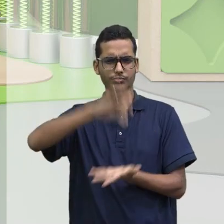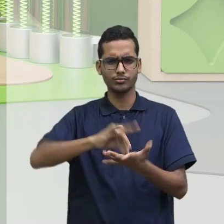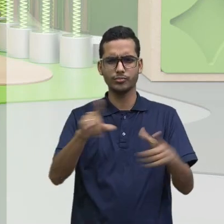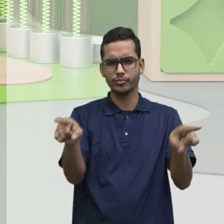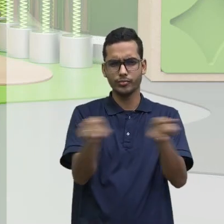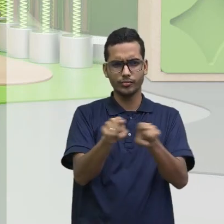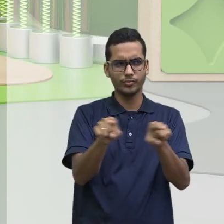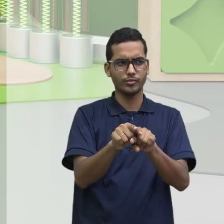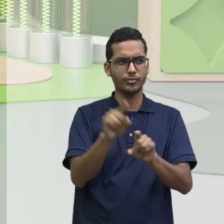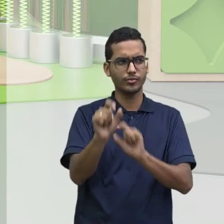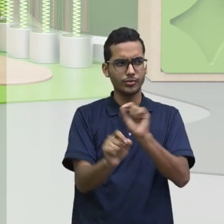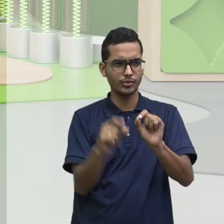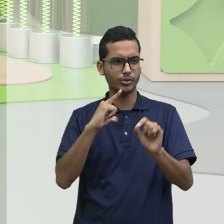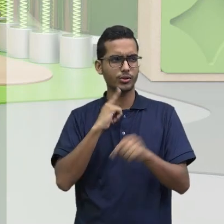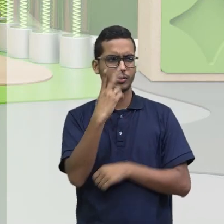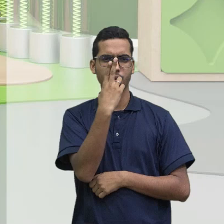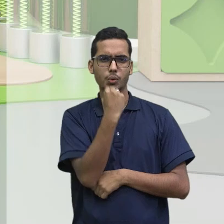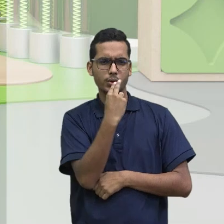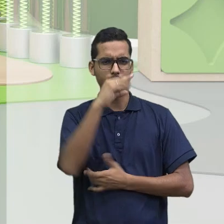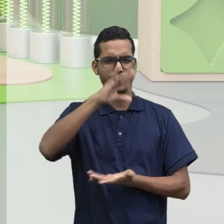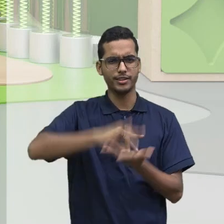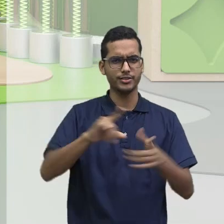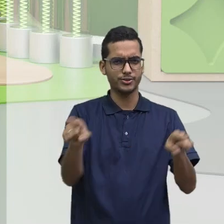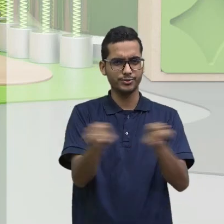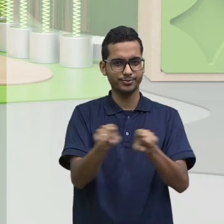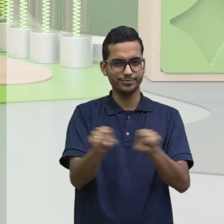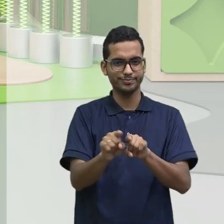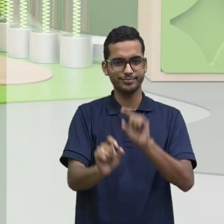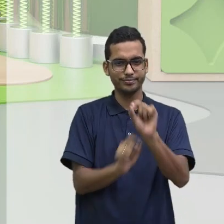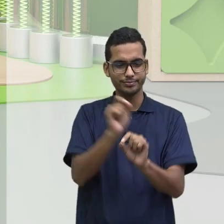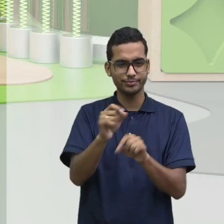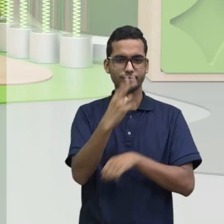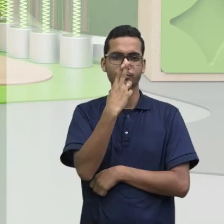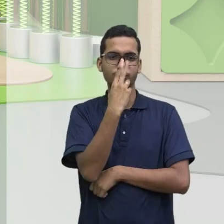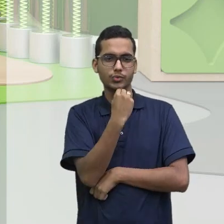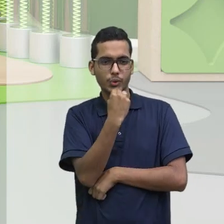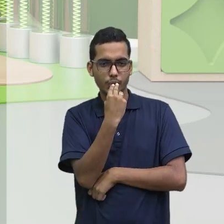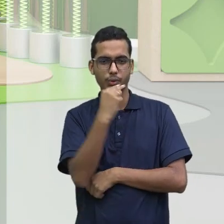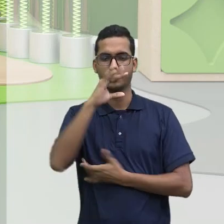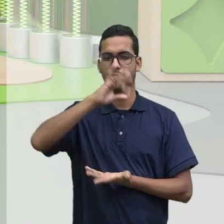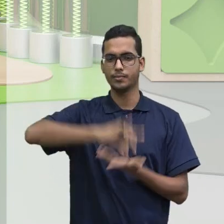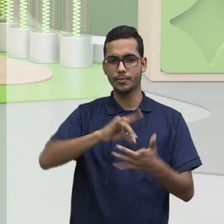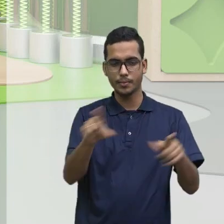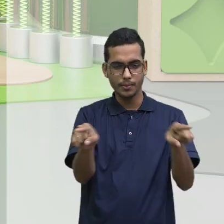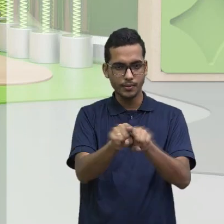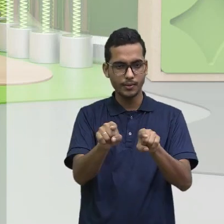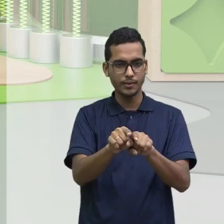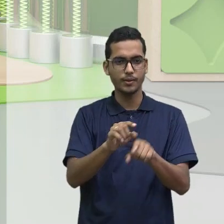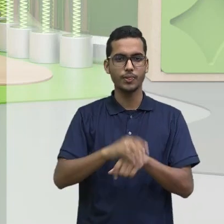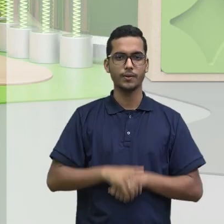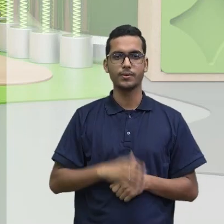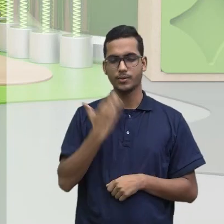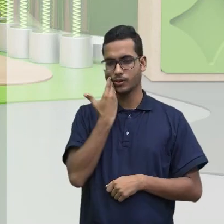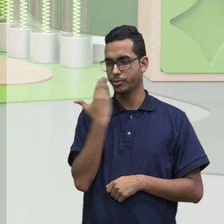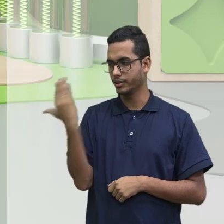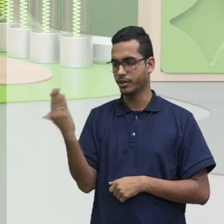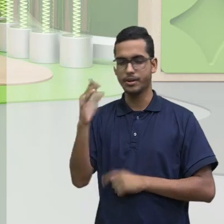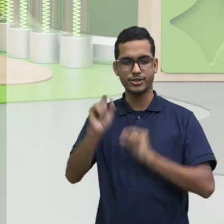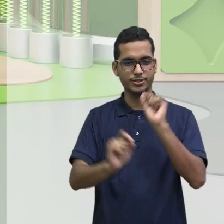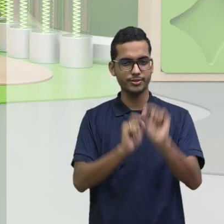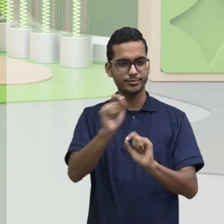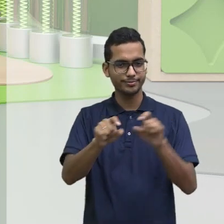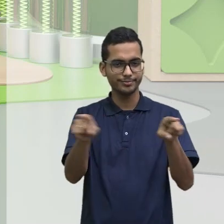possuem nutrientes, que é de onde nós iremos tirar a nossa nutrição, mas que são interessantes também para esses micro-organismos, tá